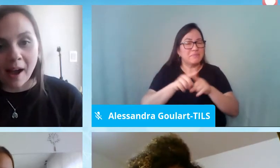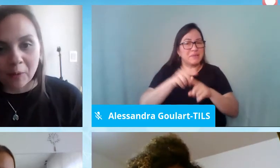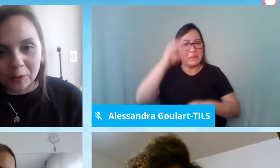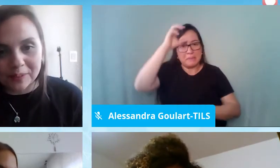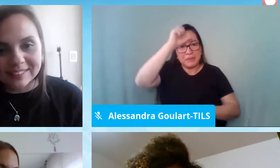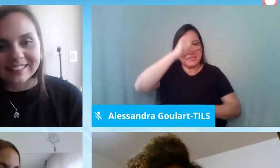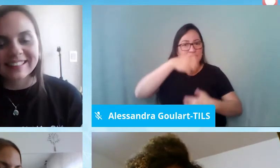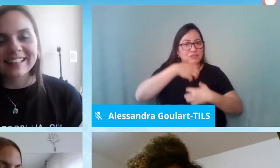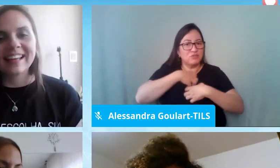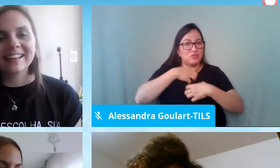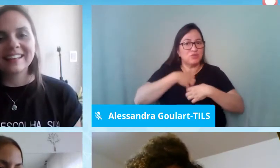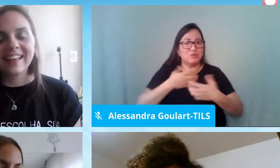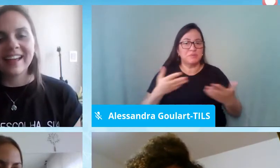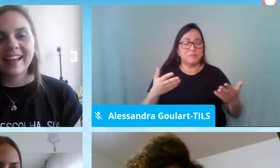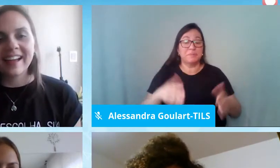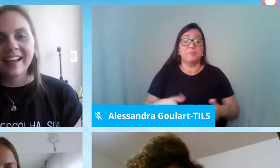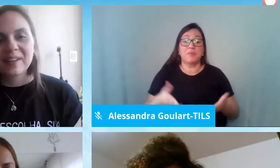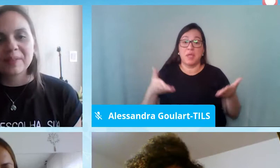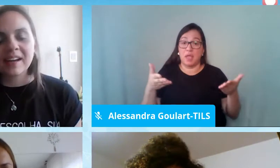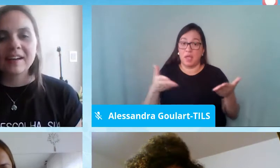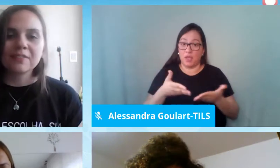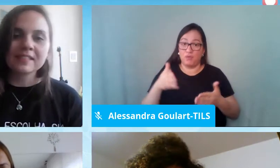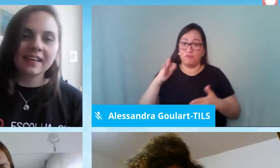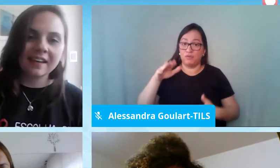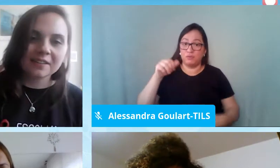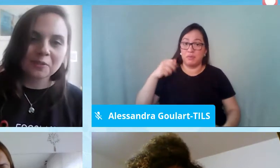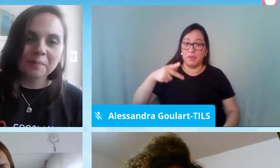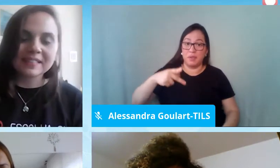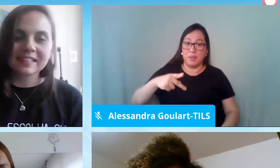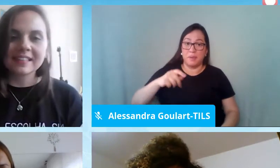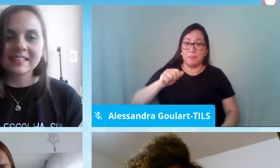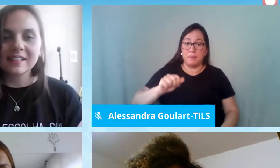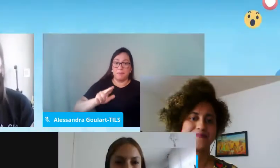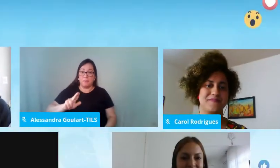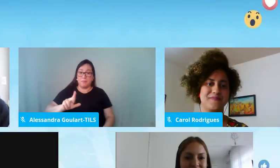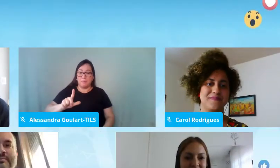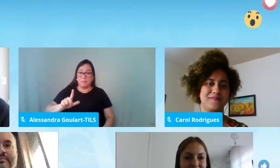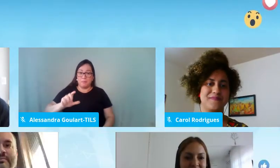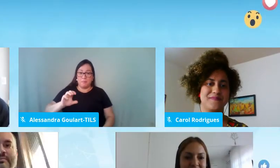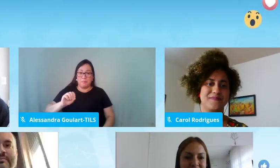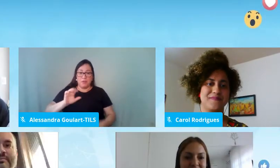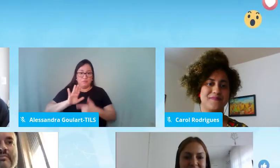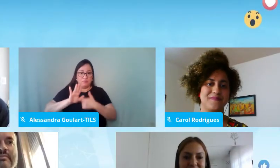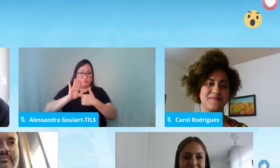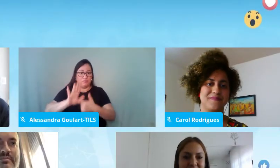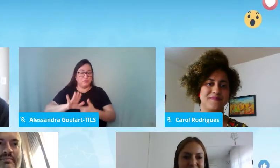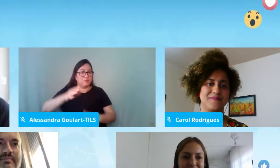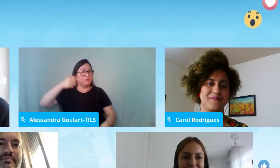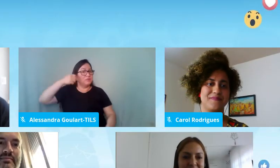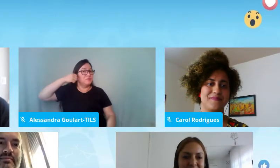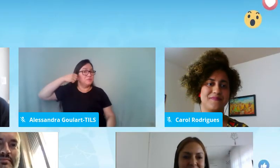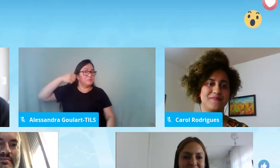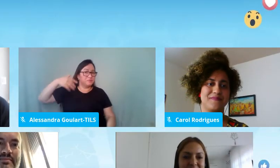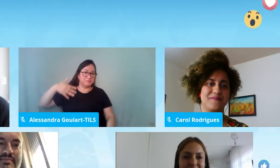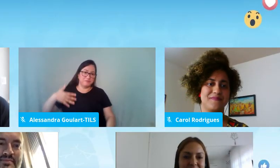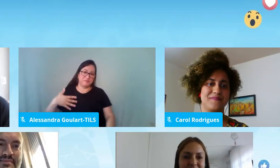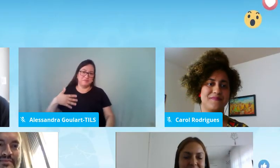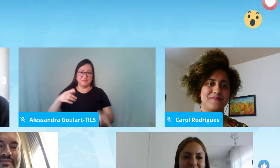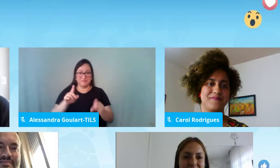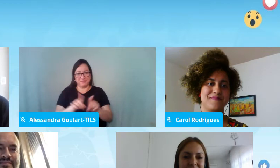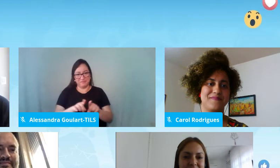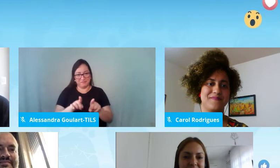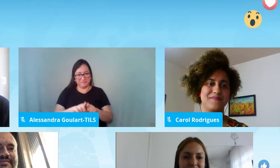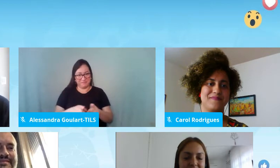então o Paulo, né? Que é para fazer a sua apresentação, a sua audiodescrição também.